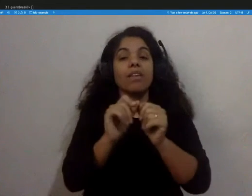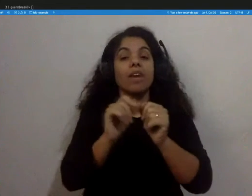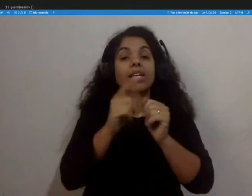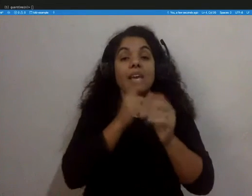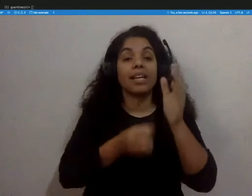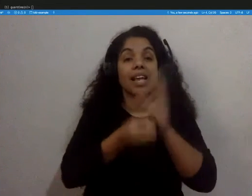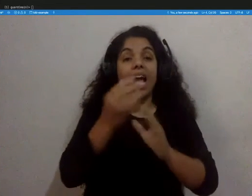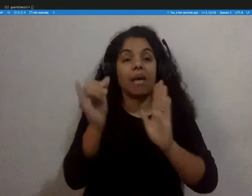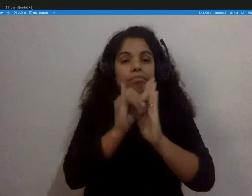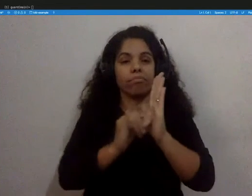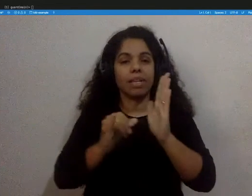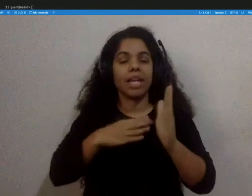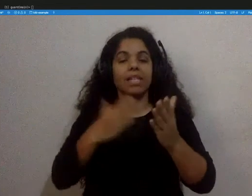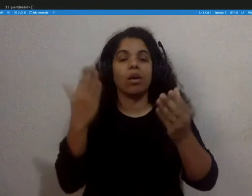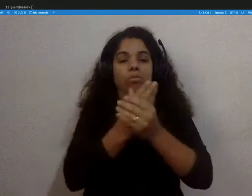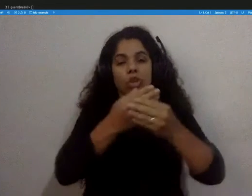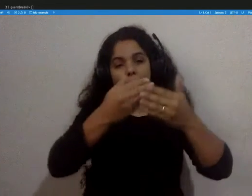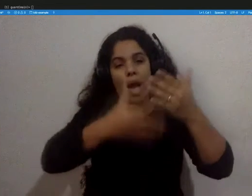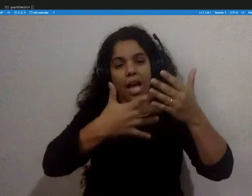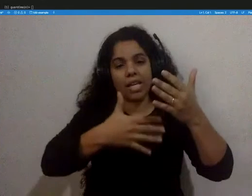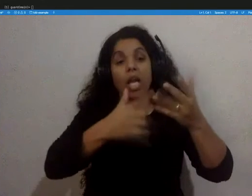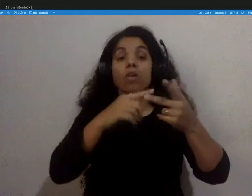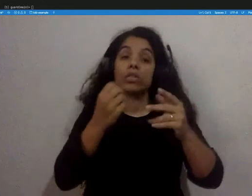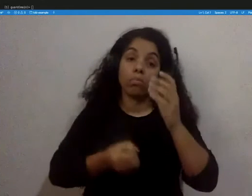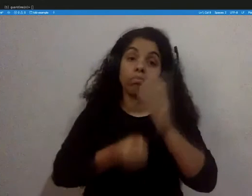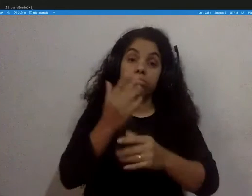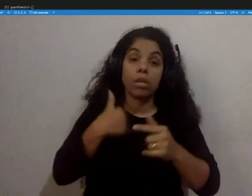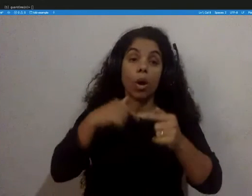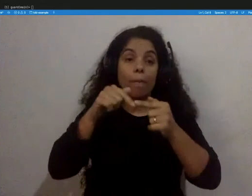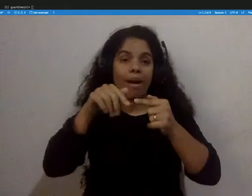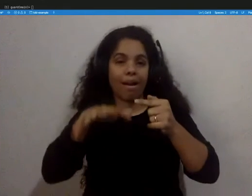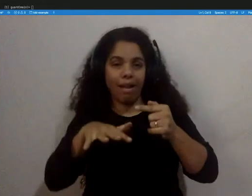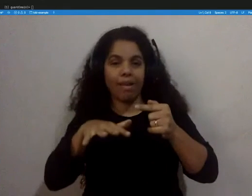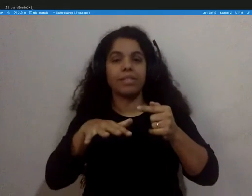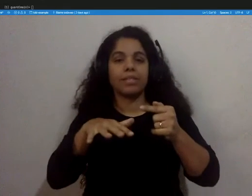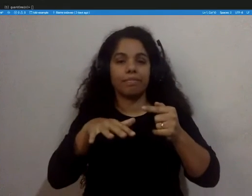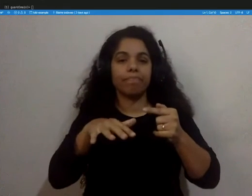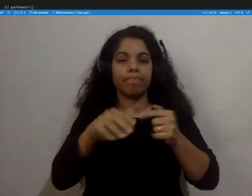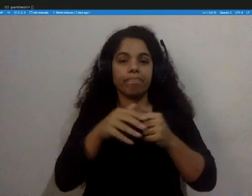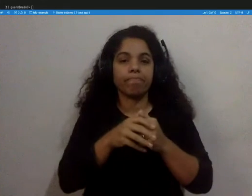implementação de arquivo. Então, eu criaria uma classe